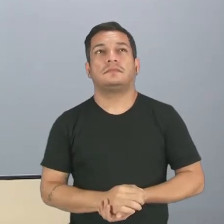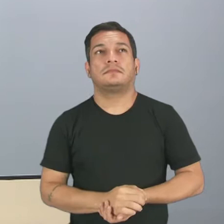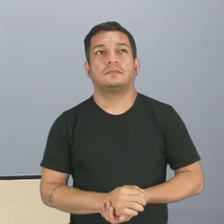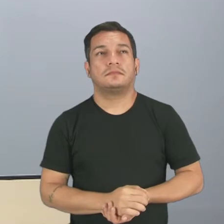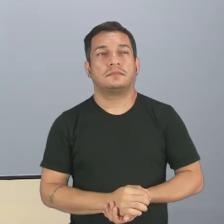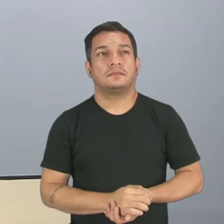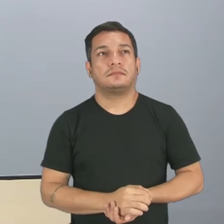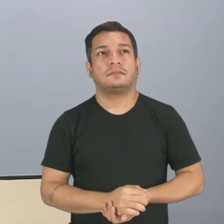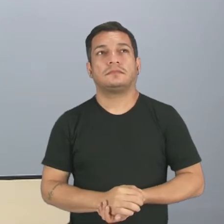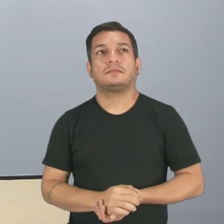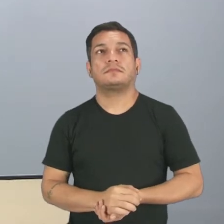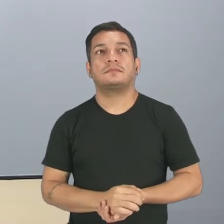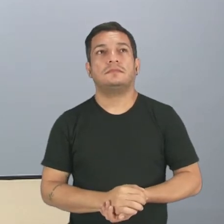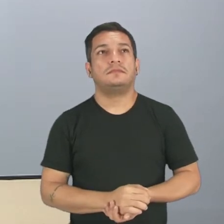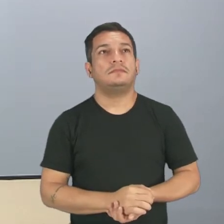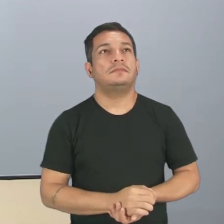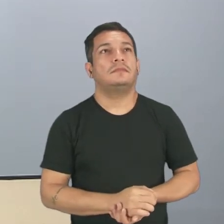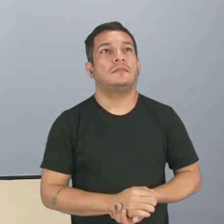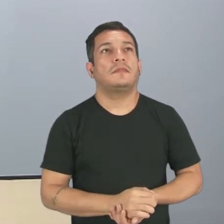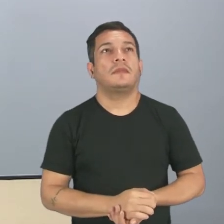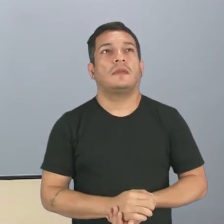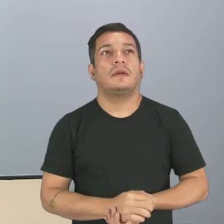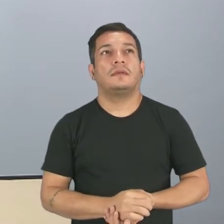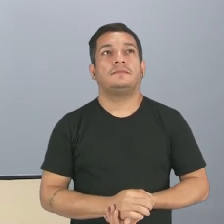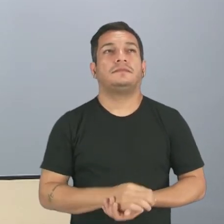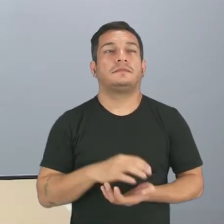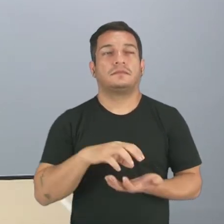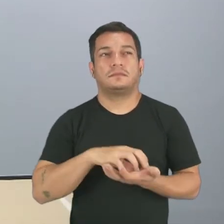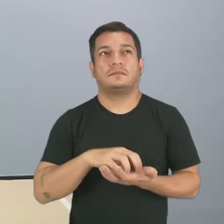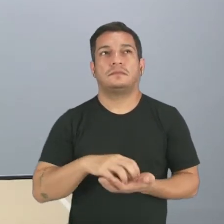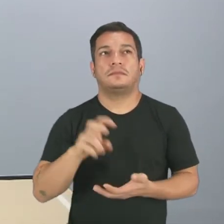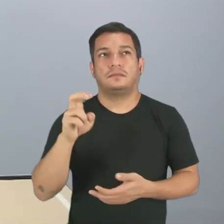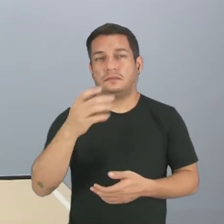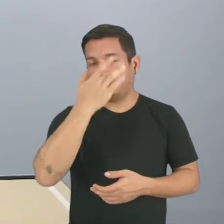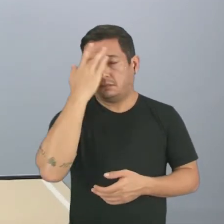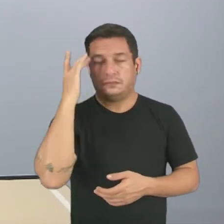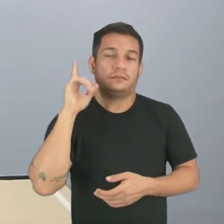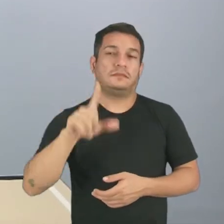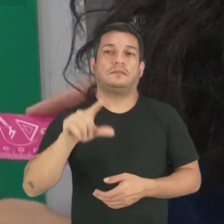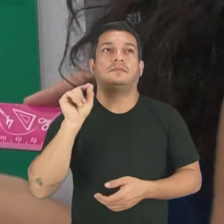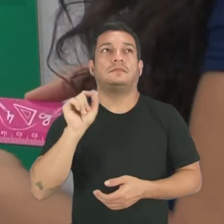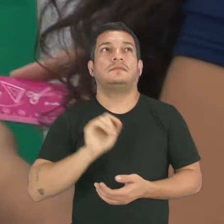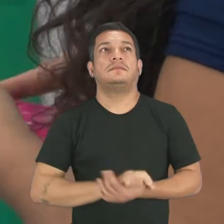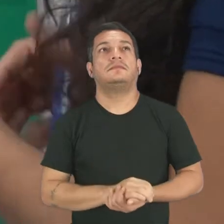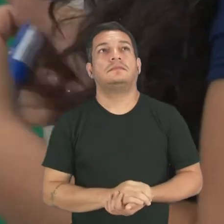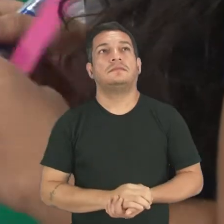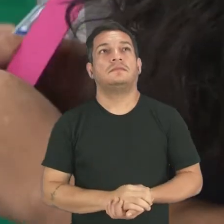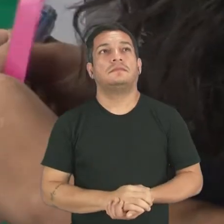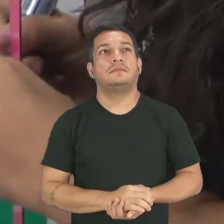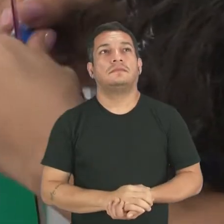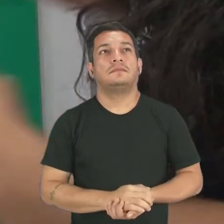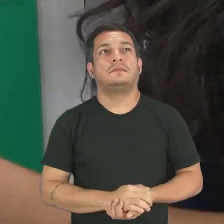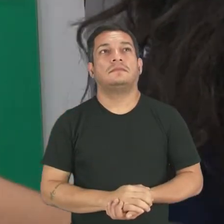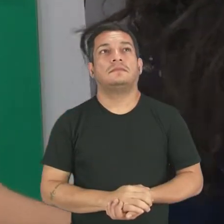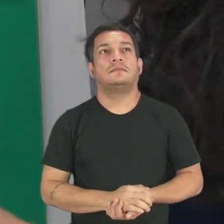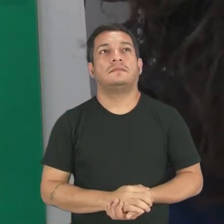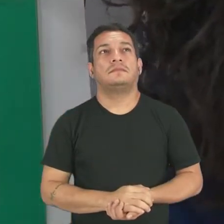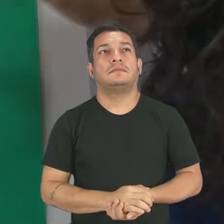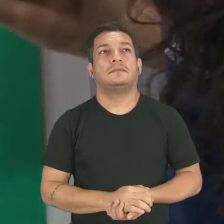só, vamos ver. O cupcake. 5 pessoas escolheram o cupcake. E